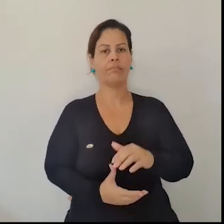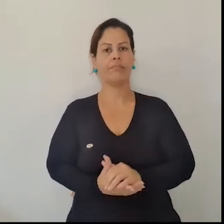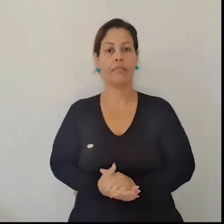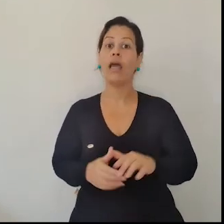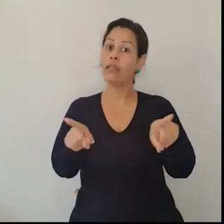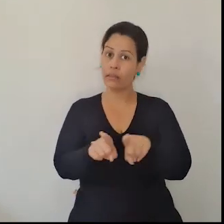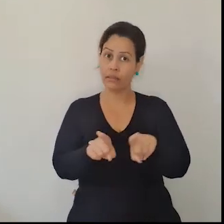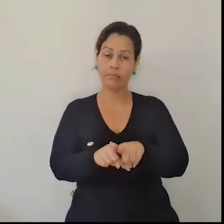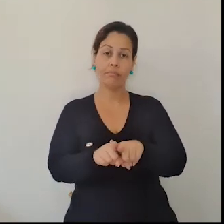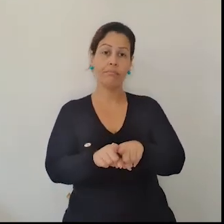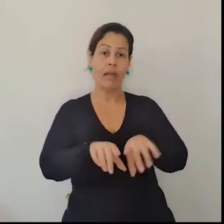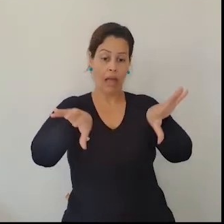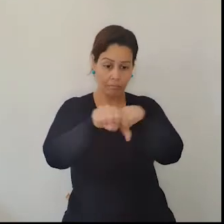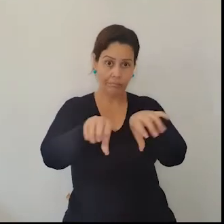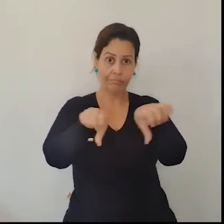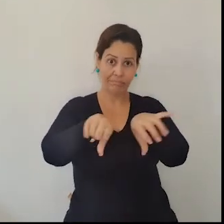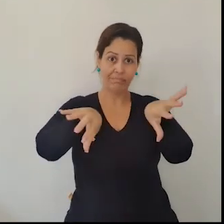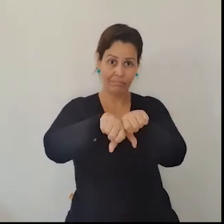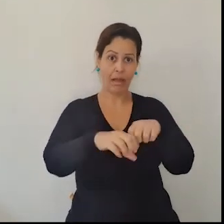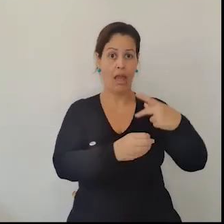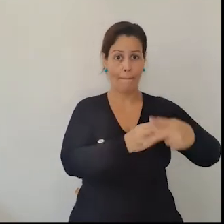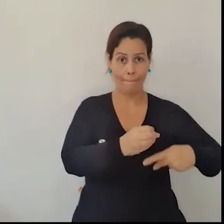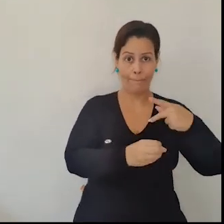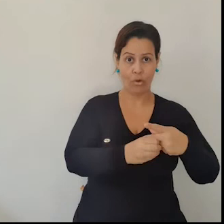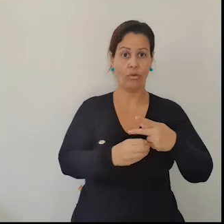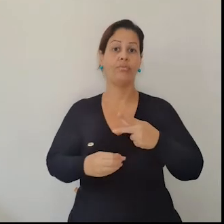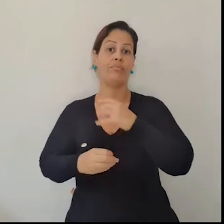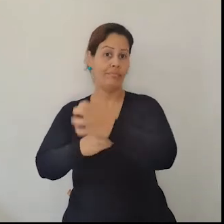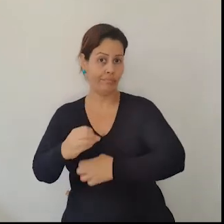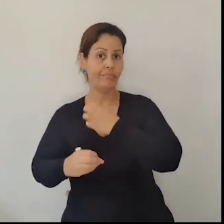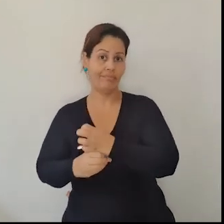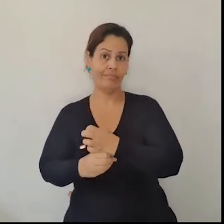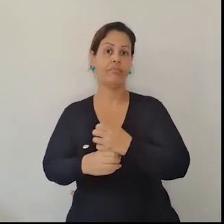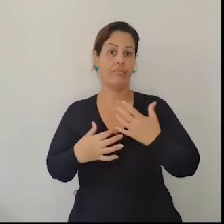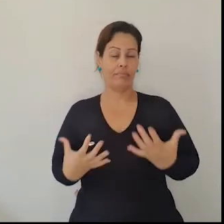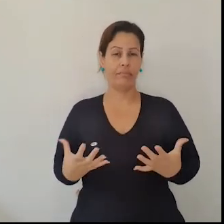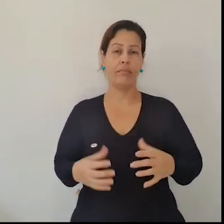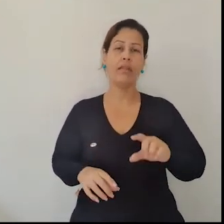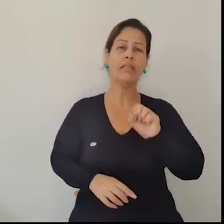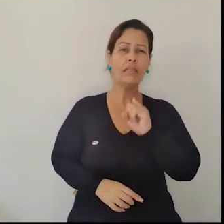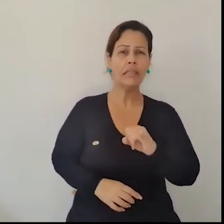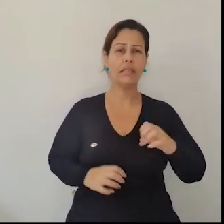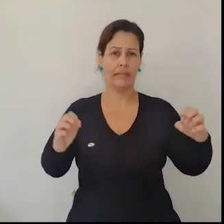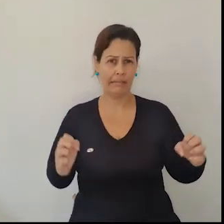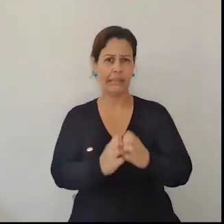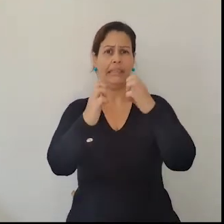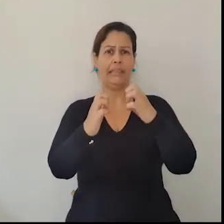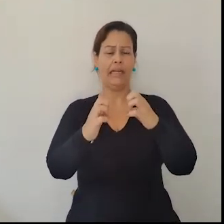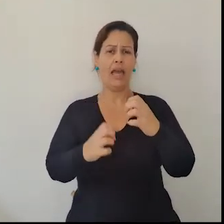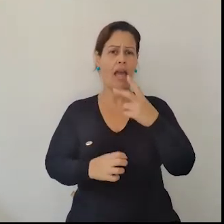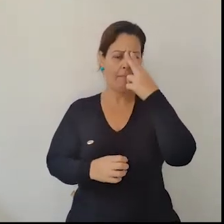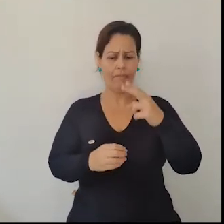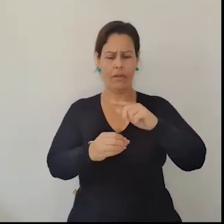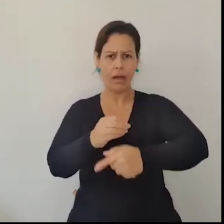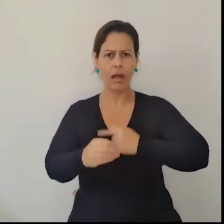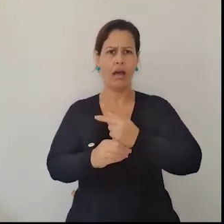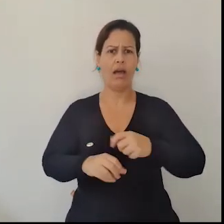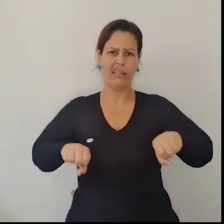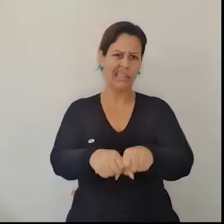consequentemente, a atração entre os prótons e elétrons faria haver uma colisão entre eles, destruindo o átomo, o que isso não